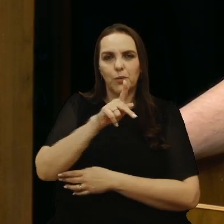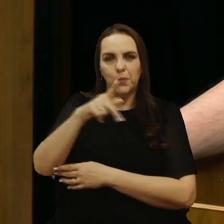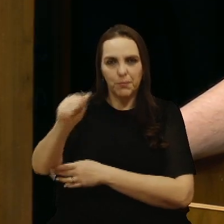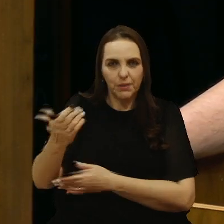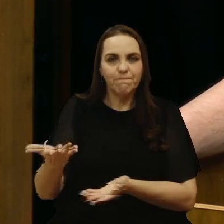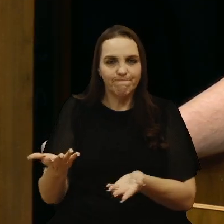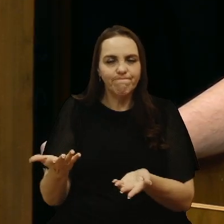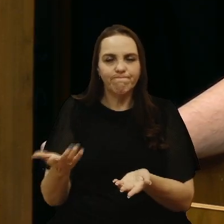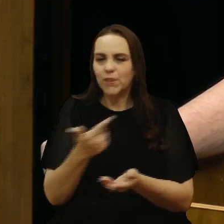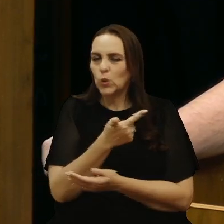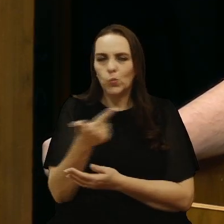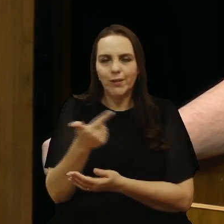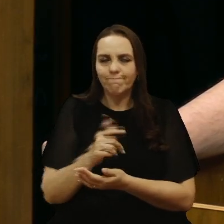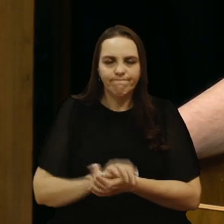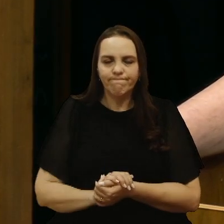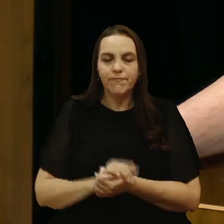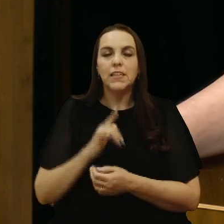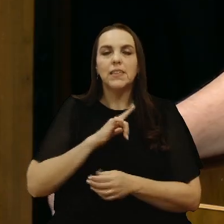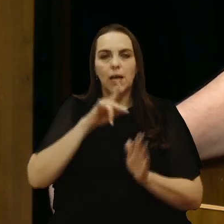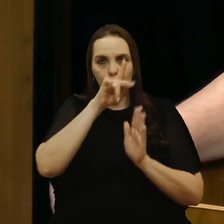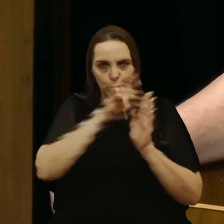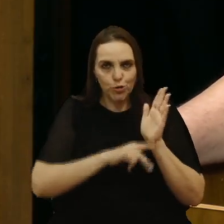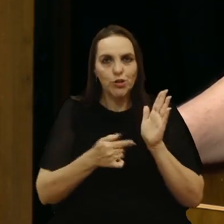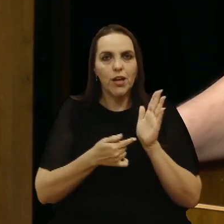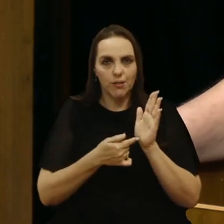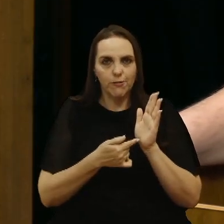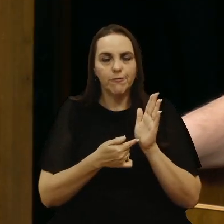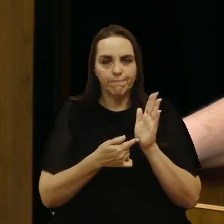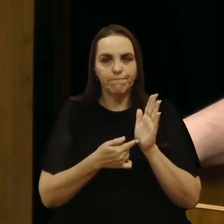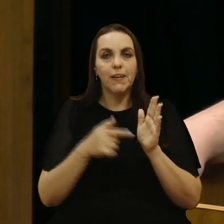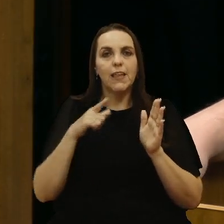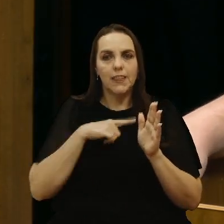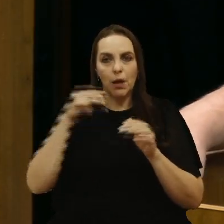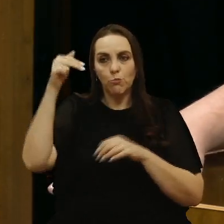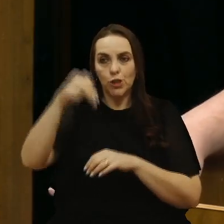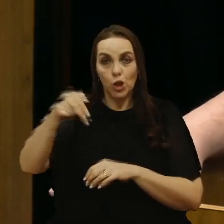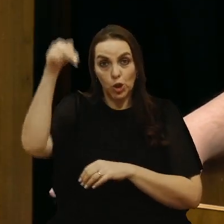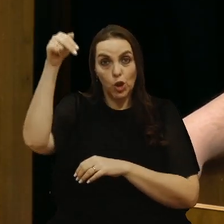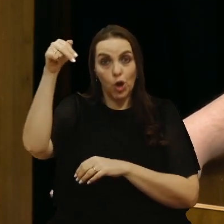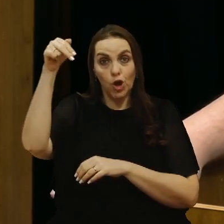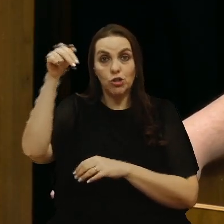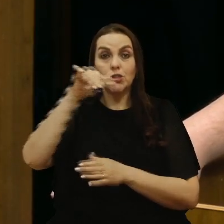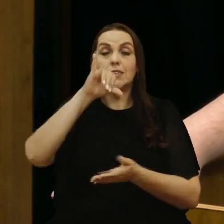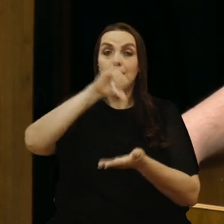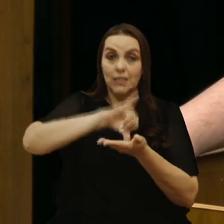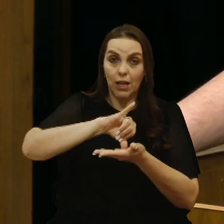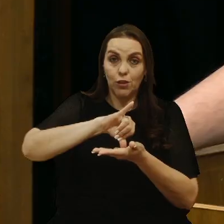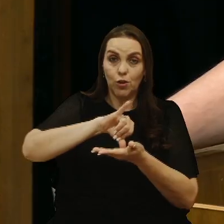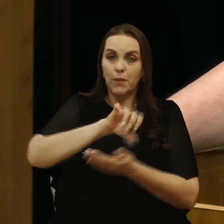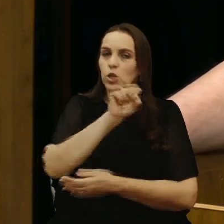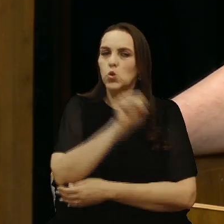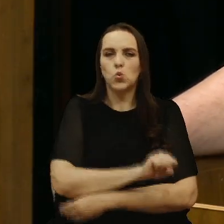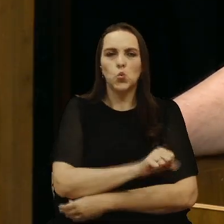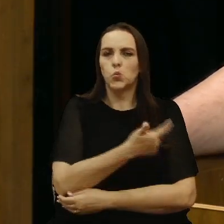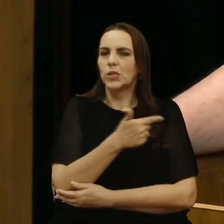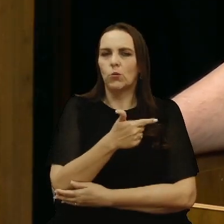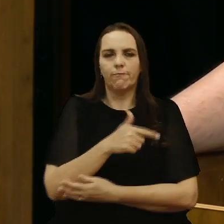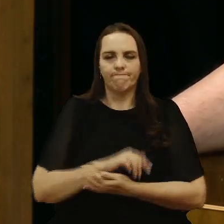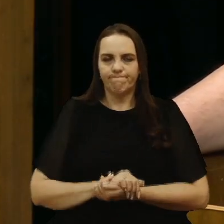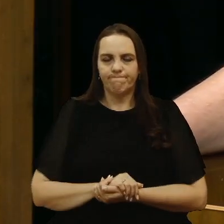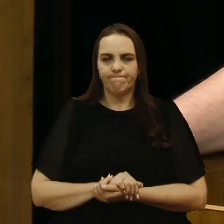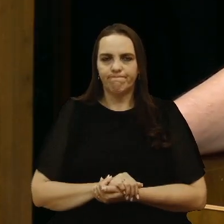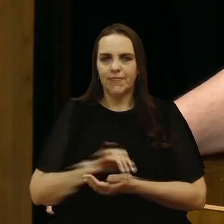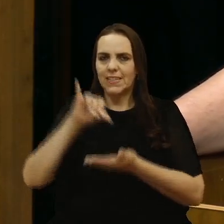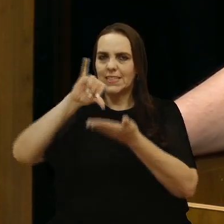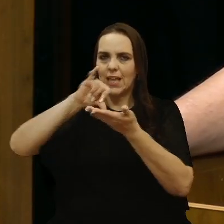pese o fato de existir um projeto, mas nós temos uma UPA na região Zona Norte, temos uma UPA na região central, mas aqui do centro para